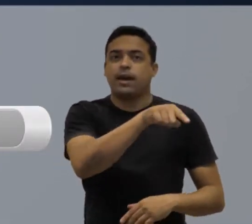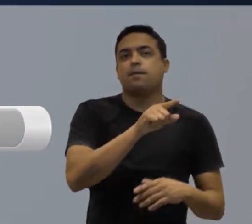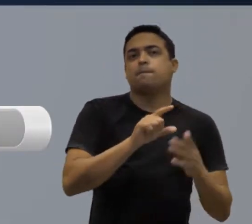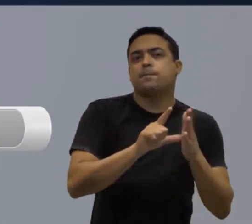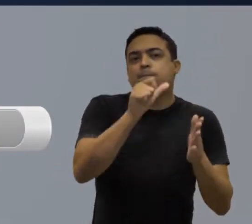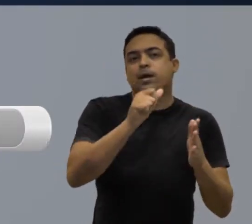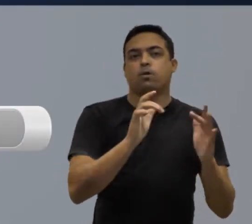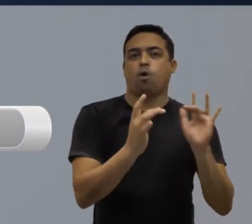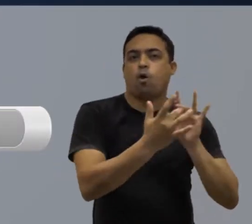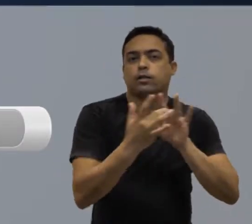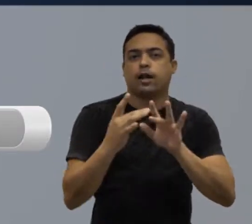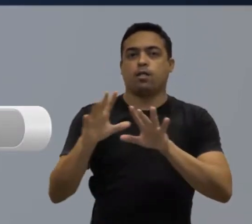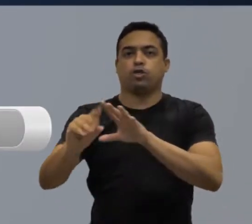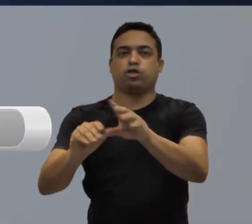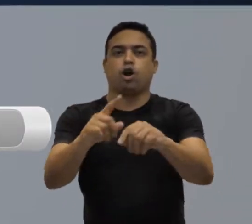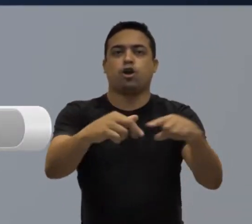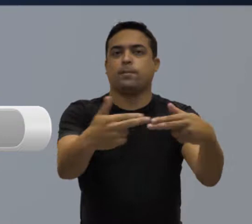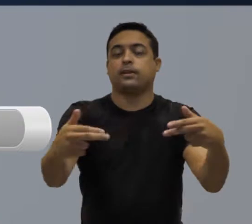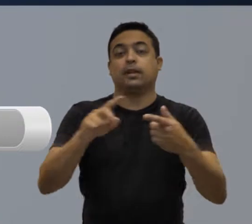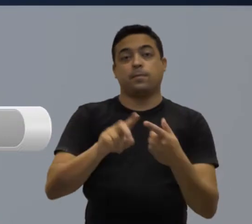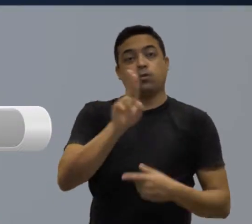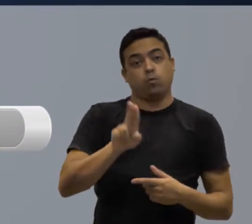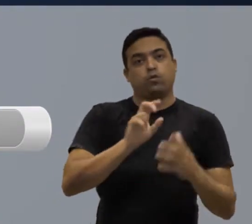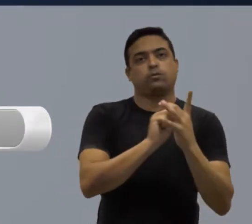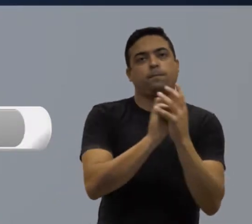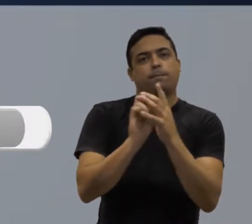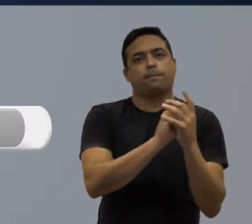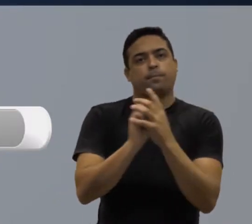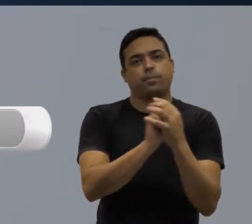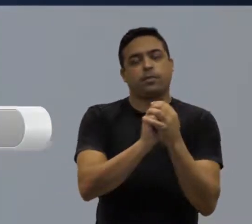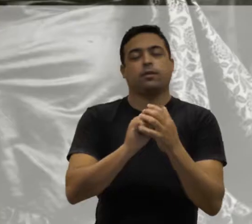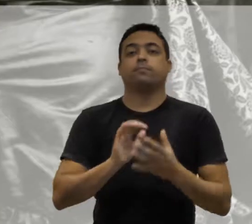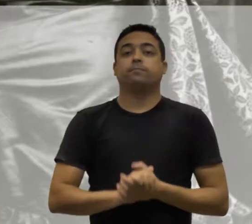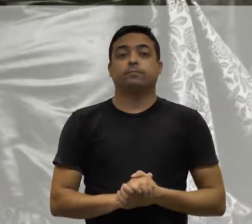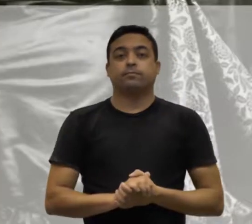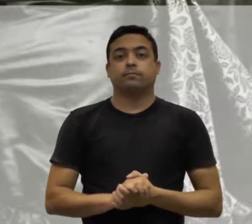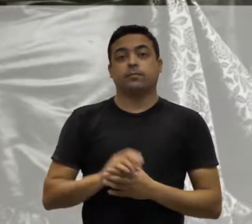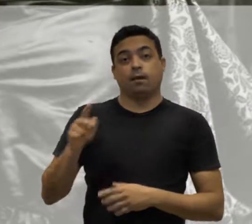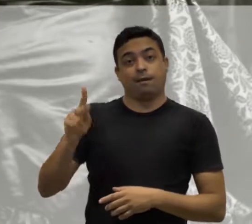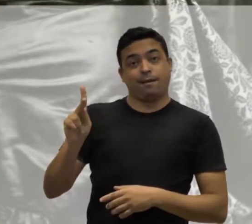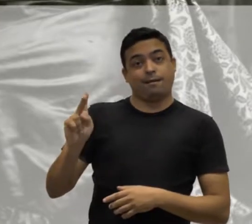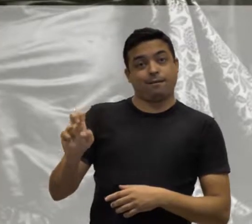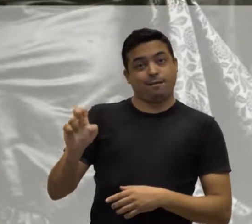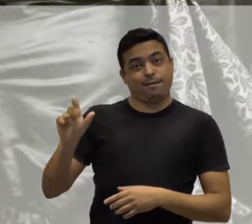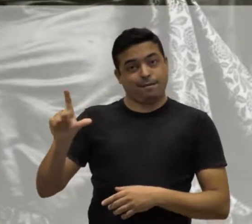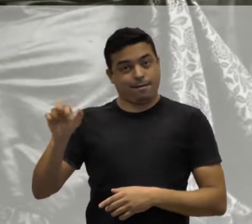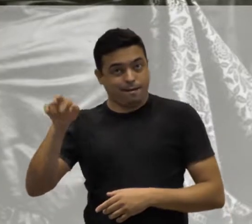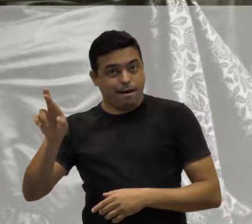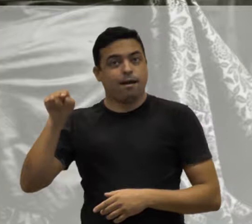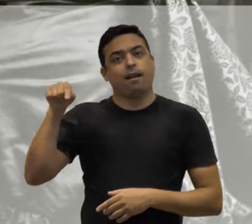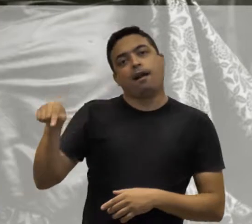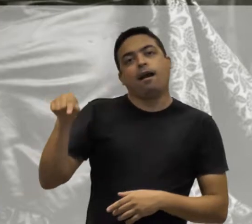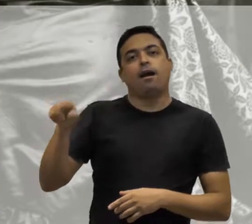da aluna por meio do toque nos objetos e uso do alfabeto manual digital. Keller passou a interagir